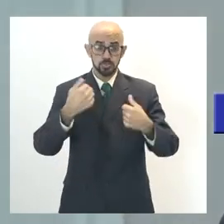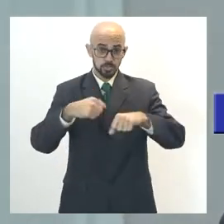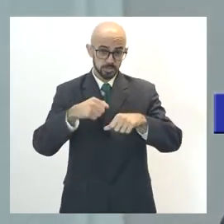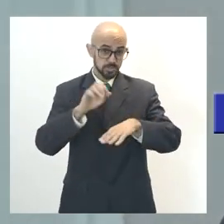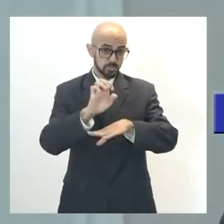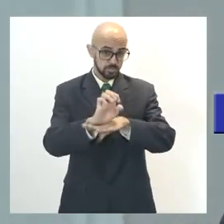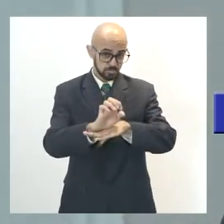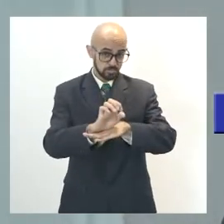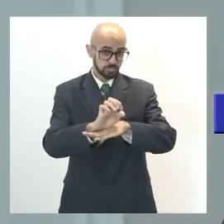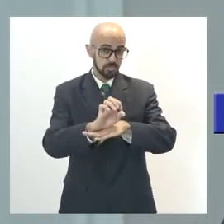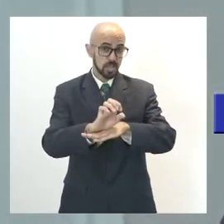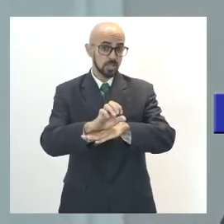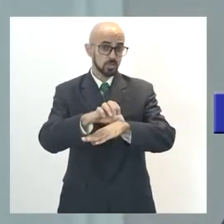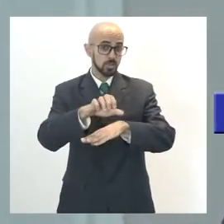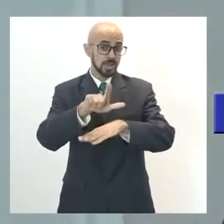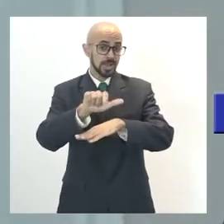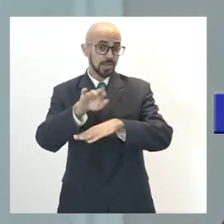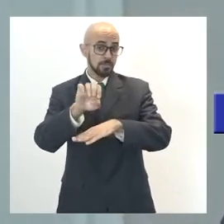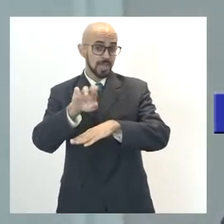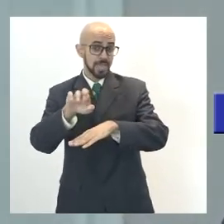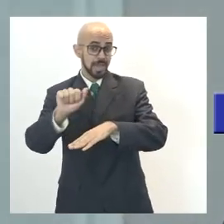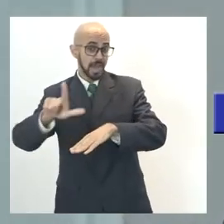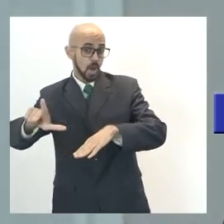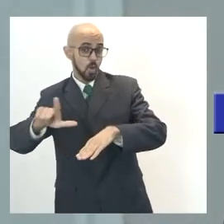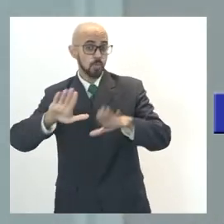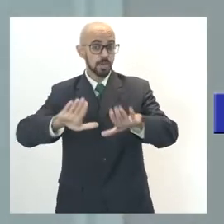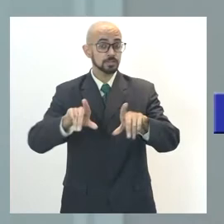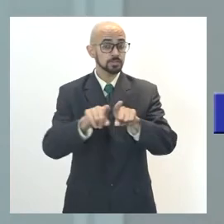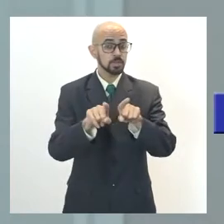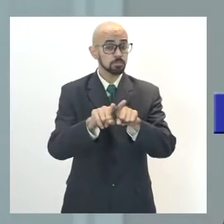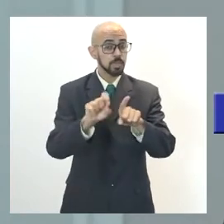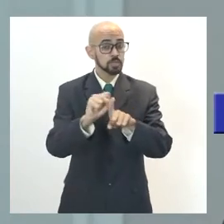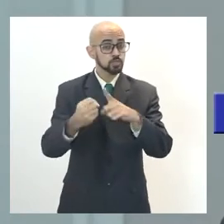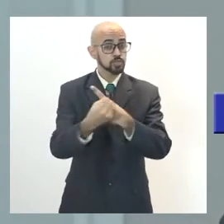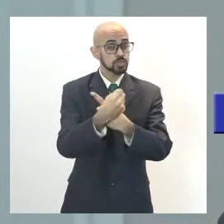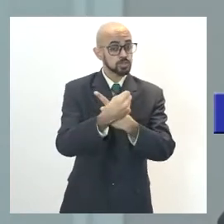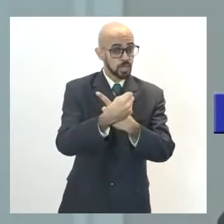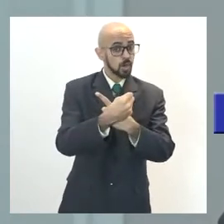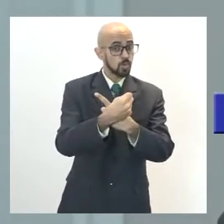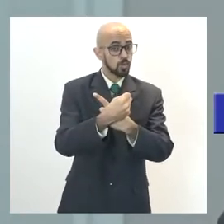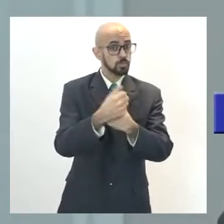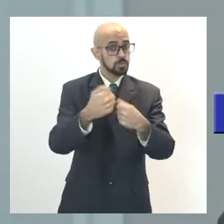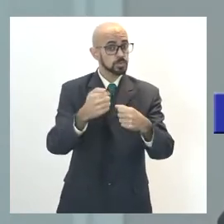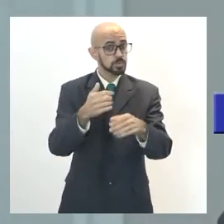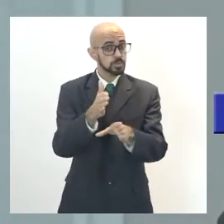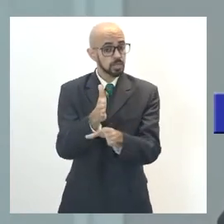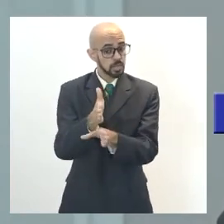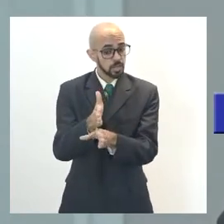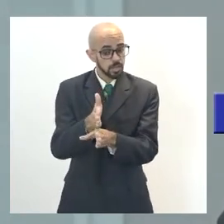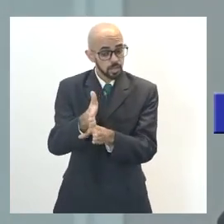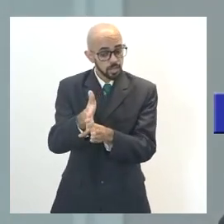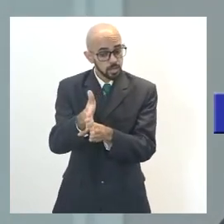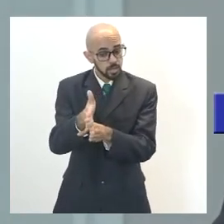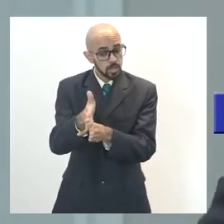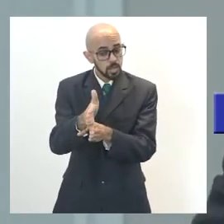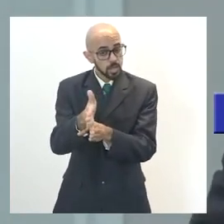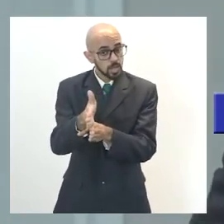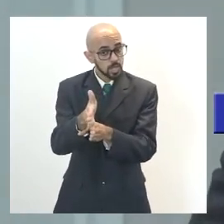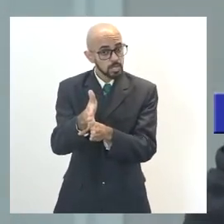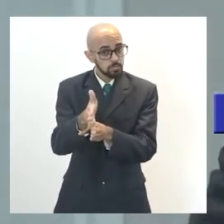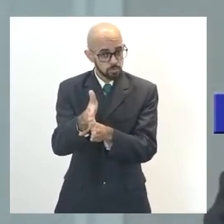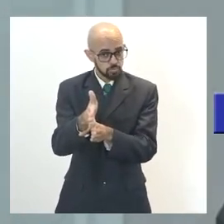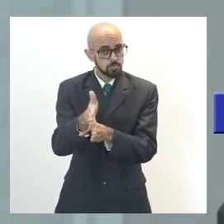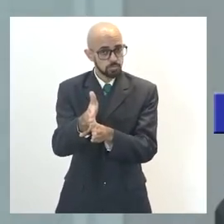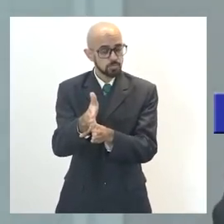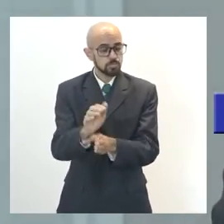mas ao mesmo tempo social é preciso ter equilíbrio de forças e agora